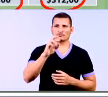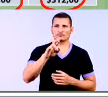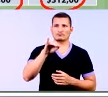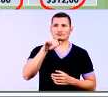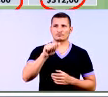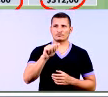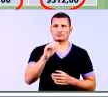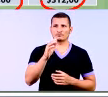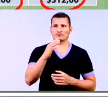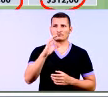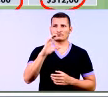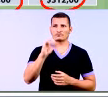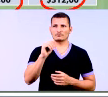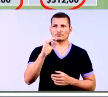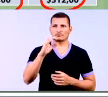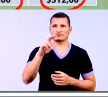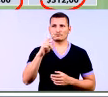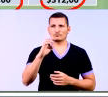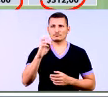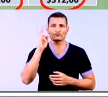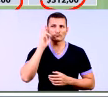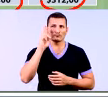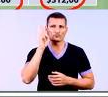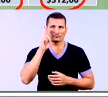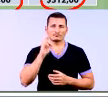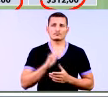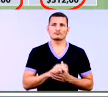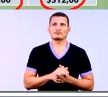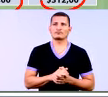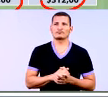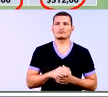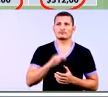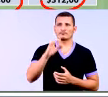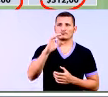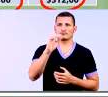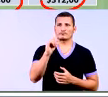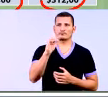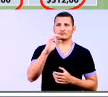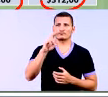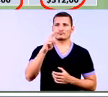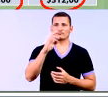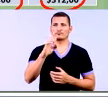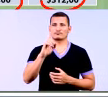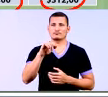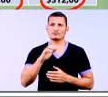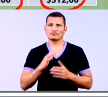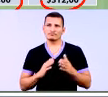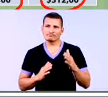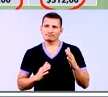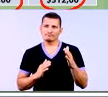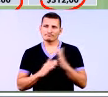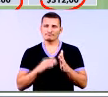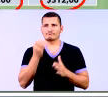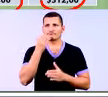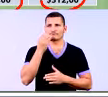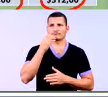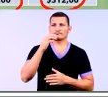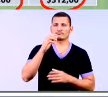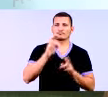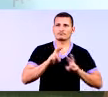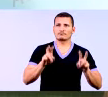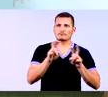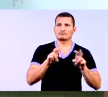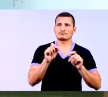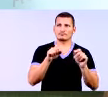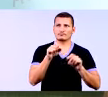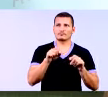que é a memória cache? A gente lembra que a memória, toda a limitação, o ponto fraco do micro, o